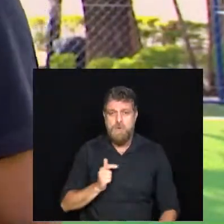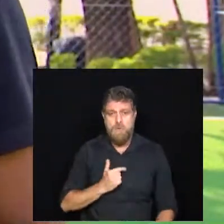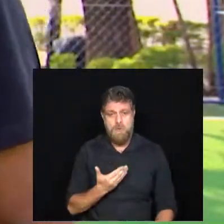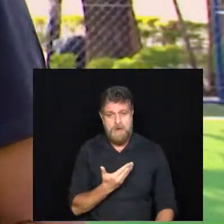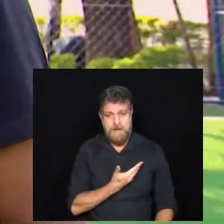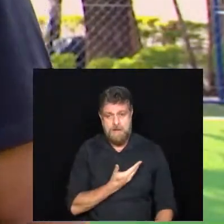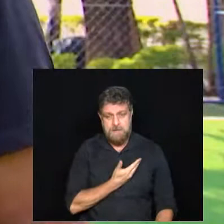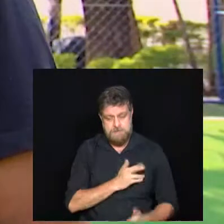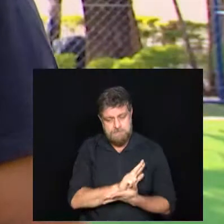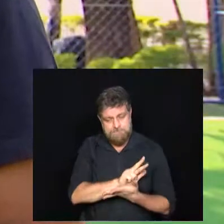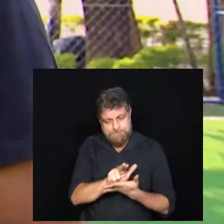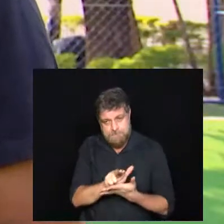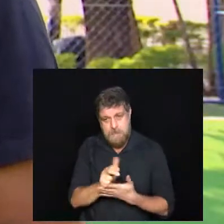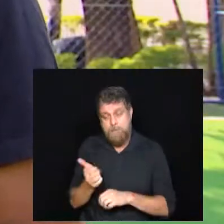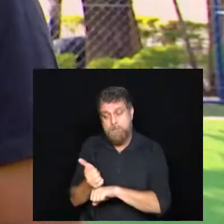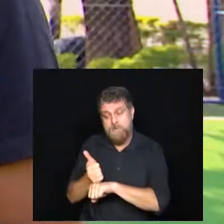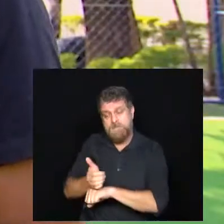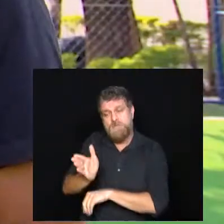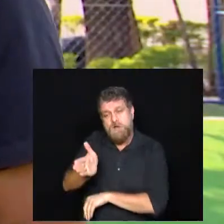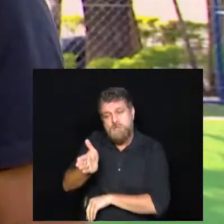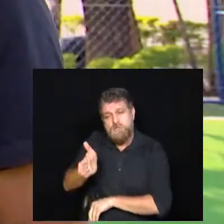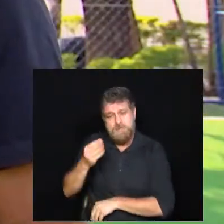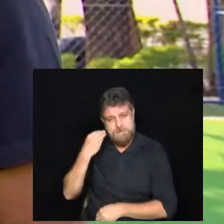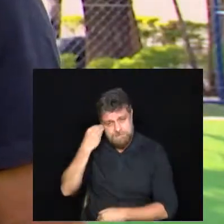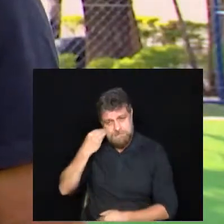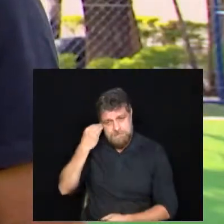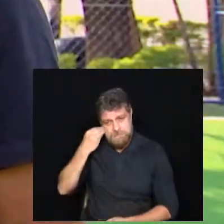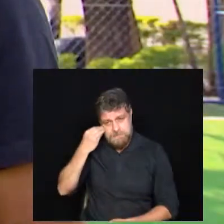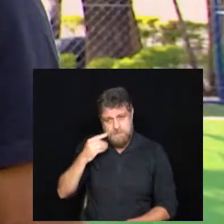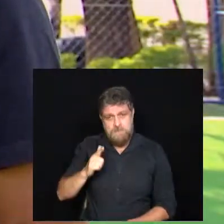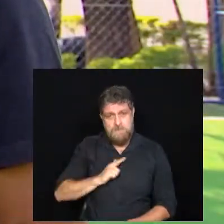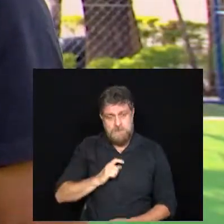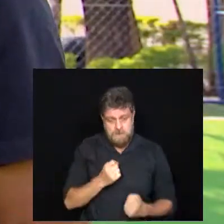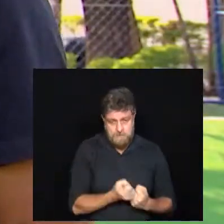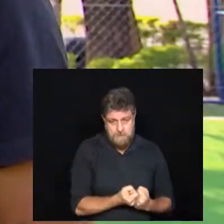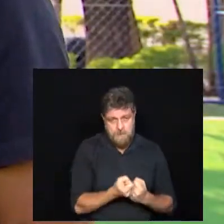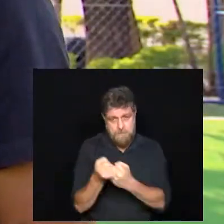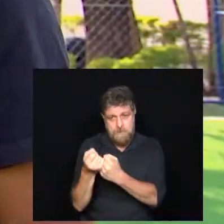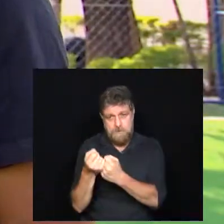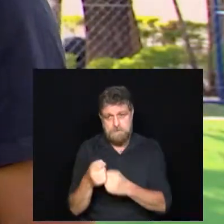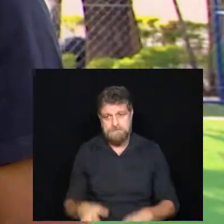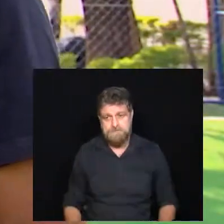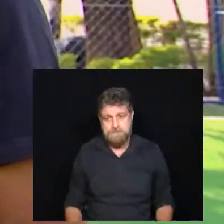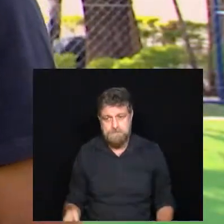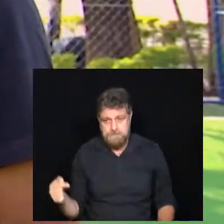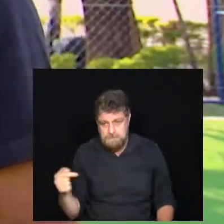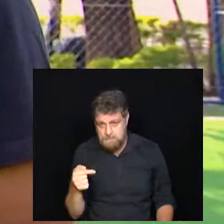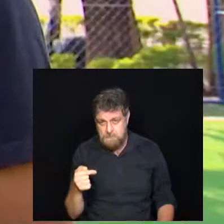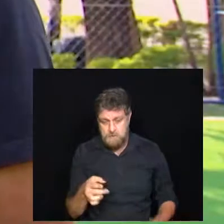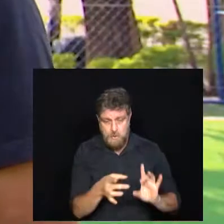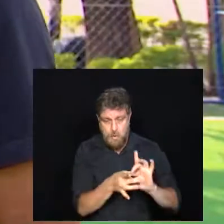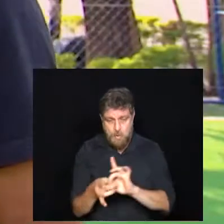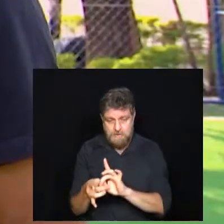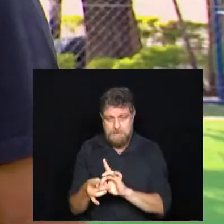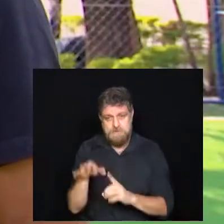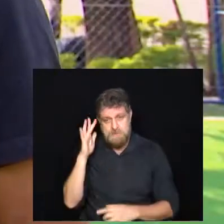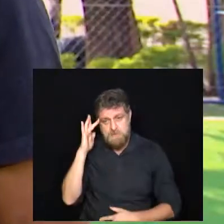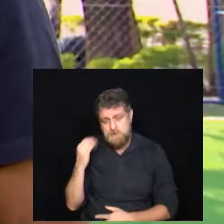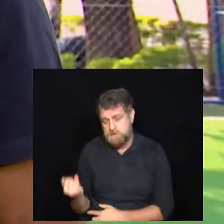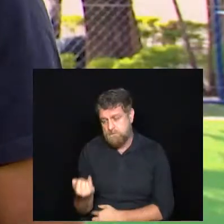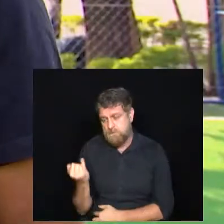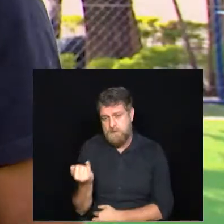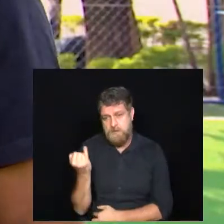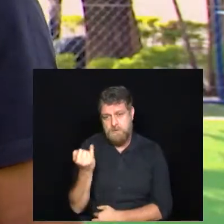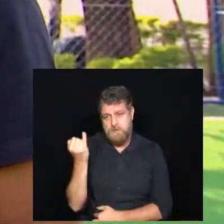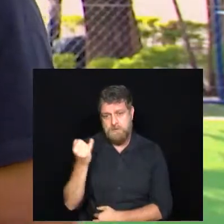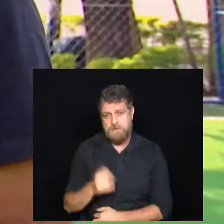que foram jogador profissional de futebol. E tem o meu apoio. Dentro desse contexto, eu acho muito importante, né,